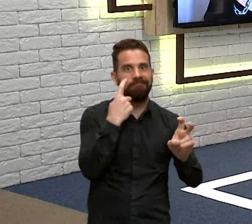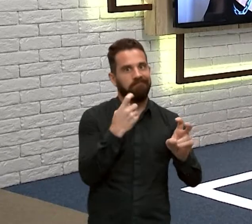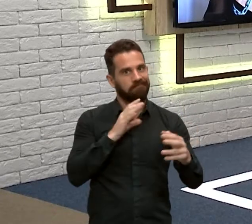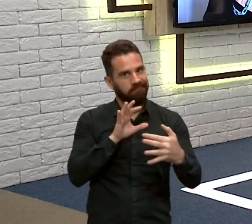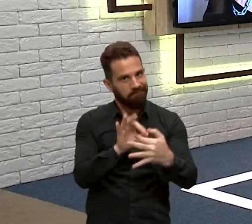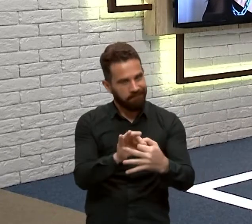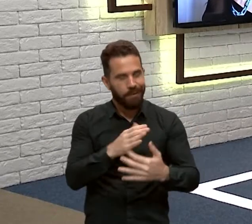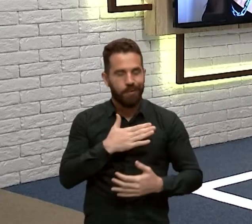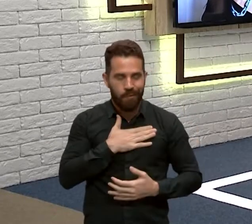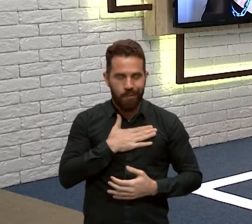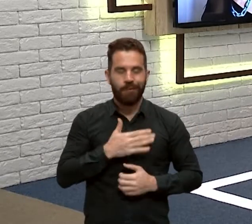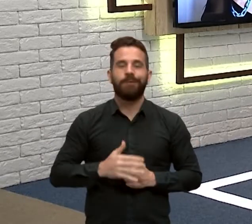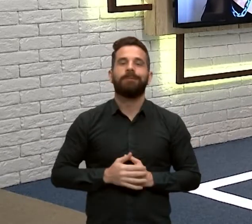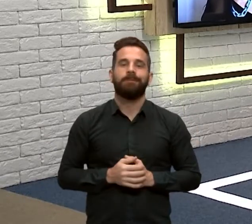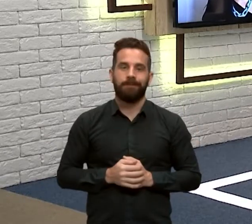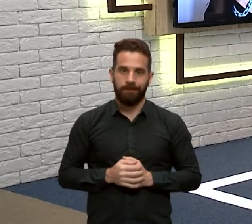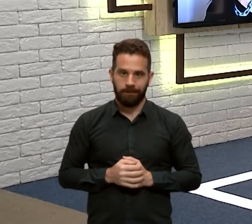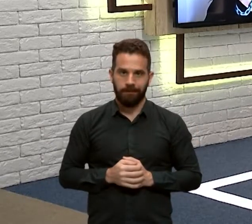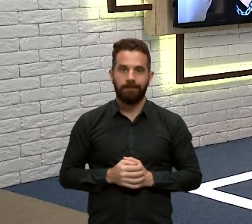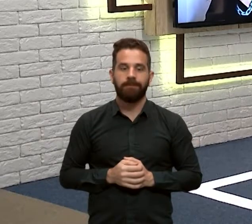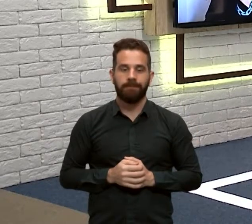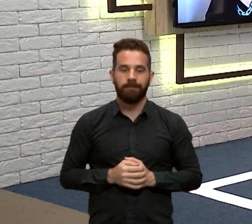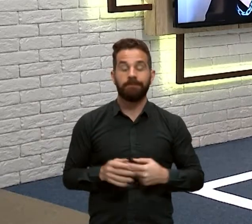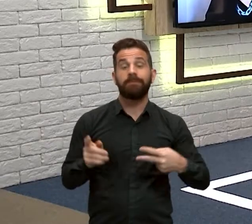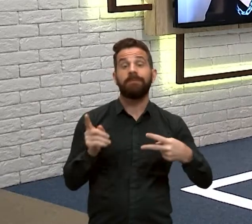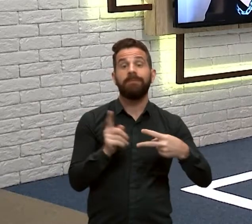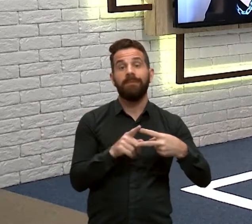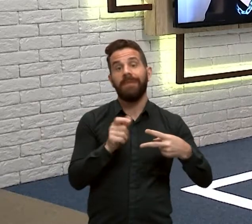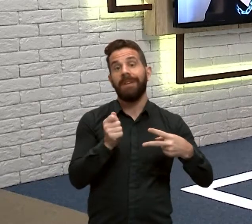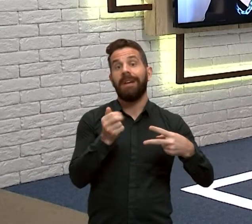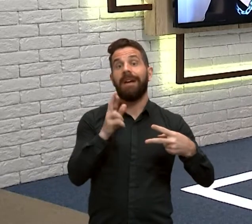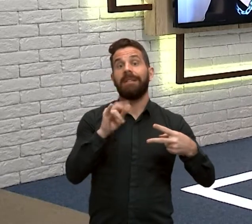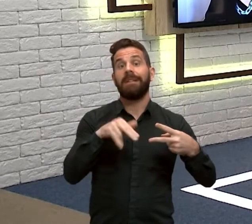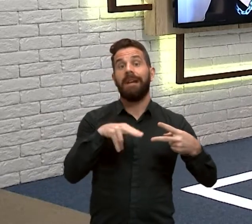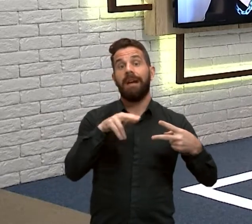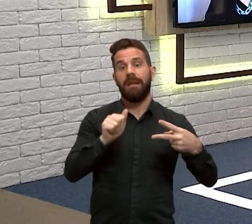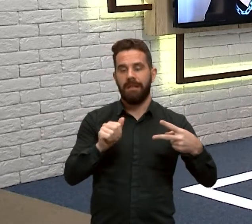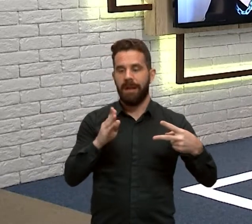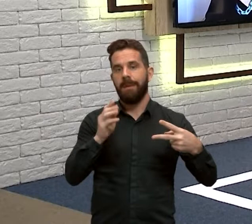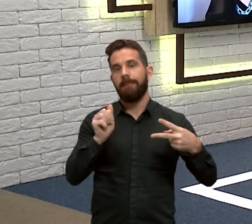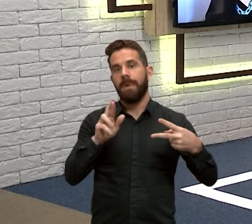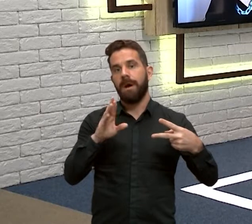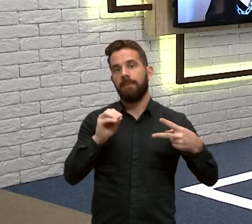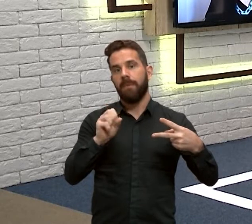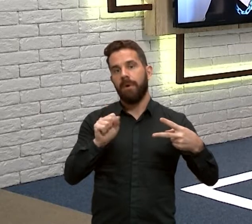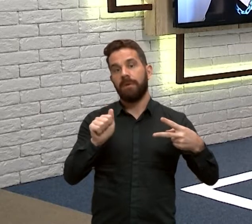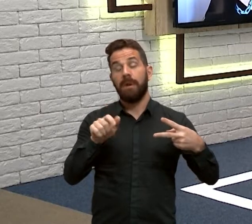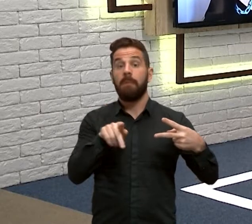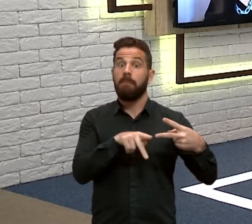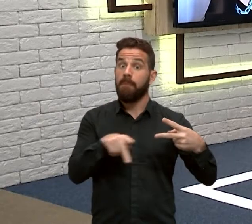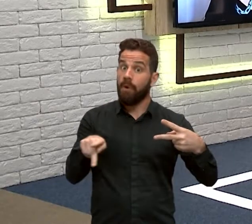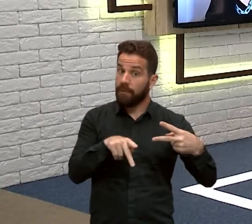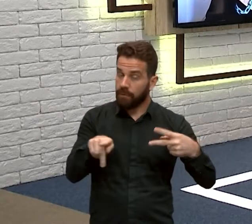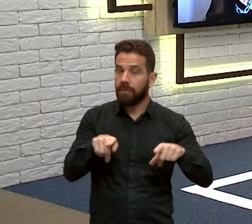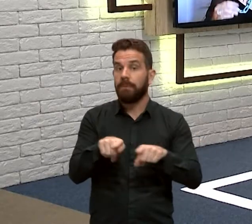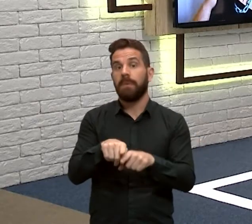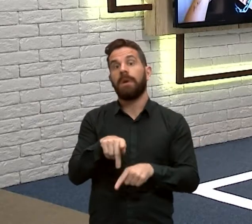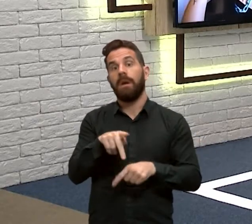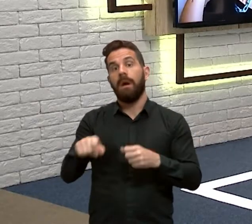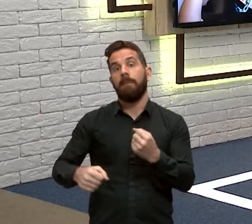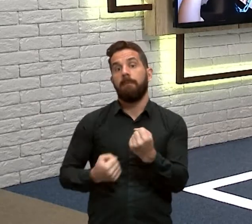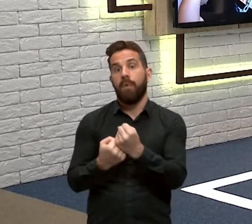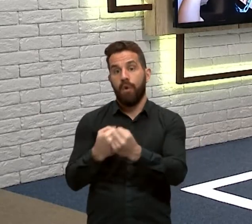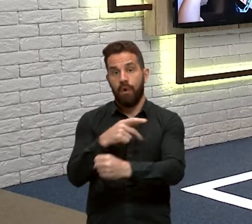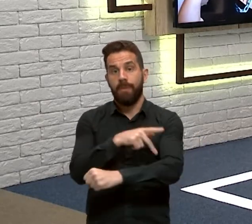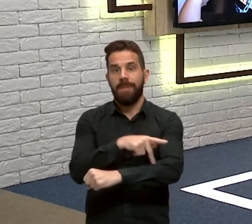relevante. E nós também vamos conversar com a Adriana Barbosa, que é professora e apoio pedagógico também